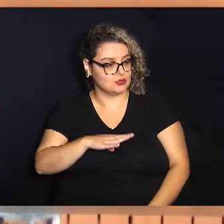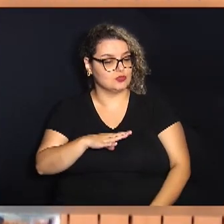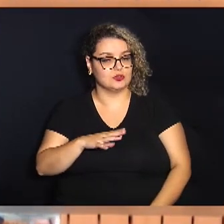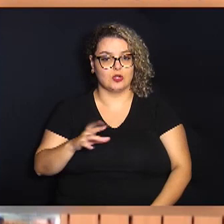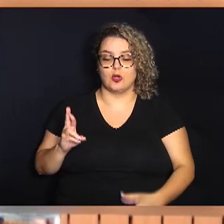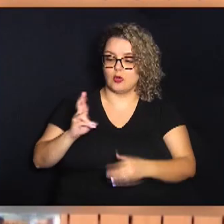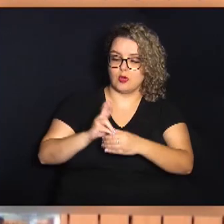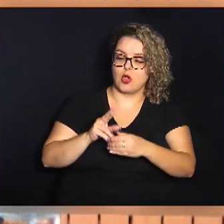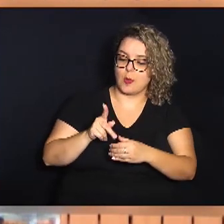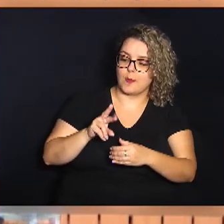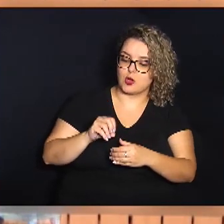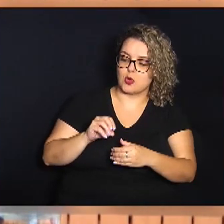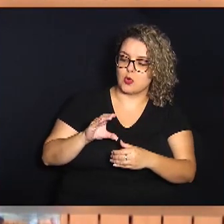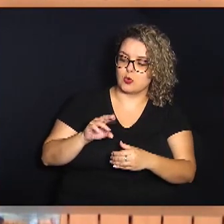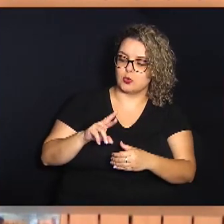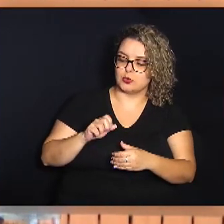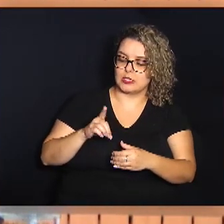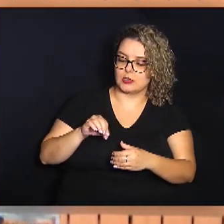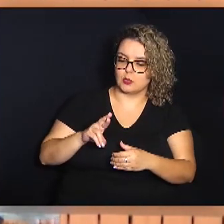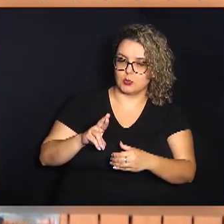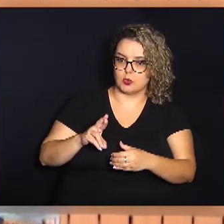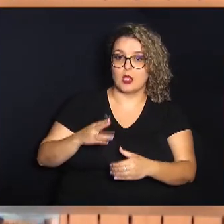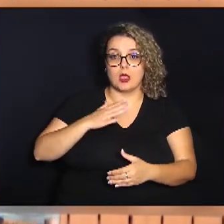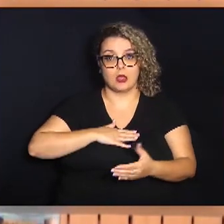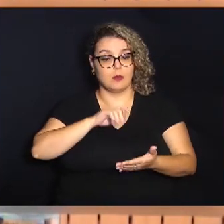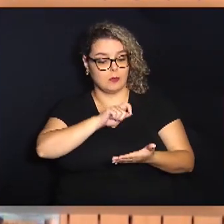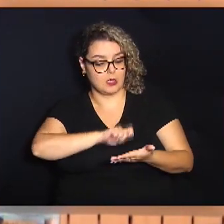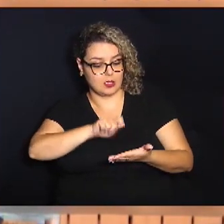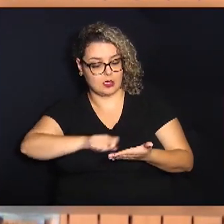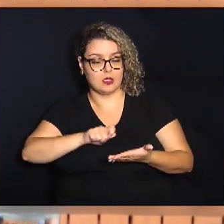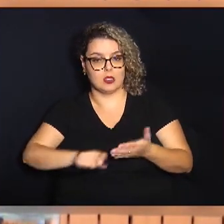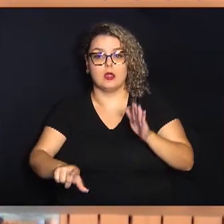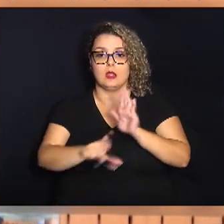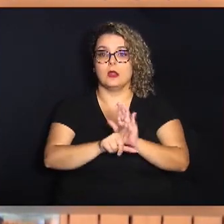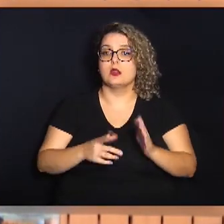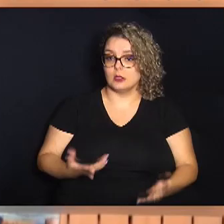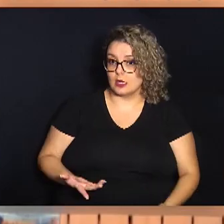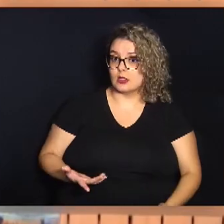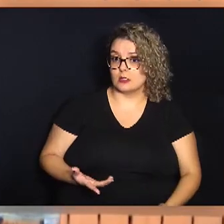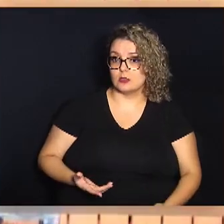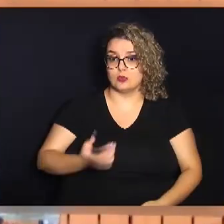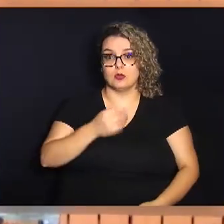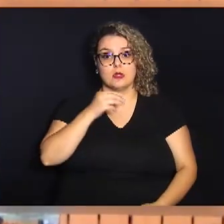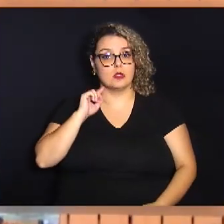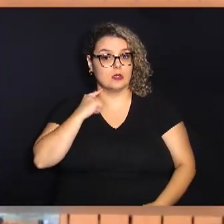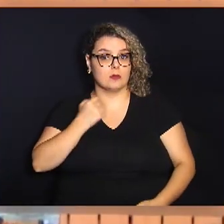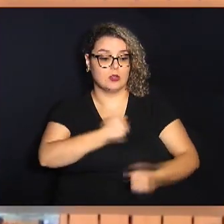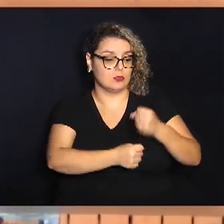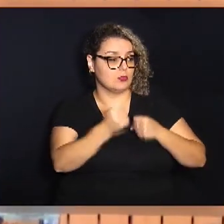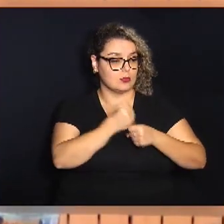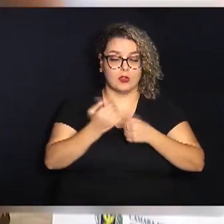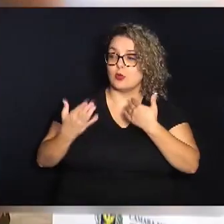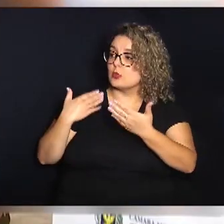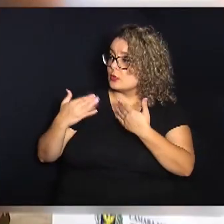Na verdade, é uma lei de minha autoria, foi promulgada em maio do ano passado, numa conversa que nós tivemos